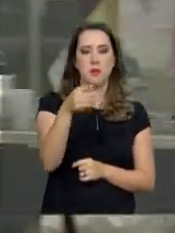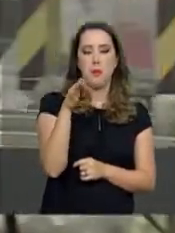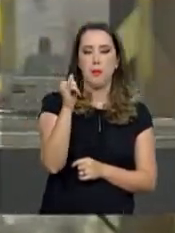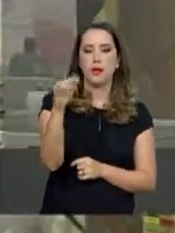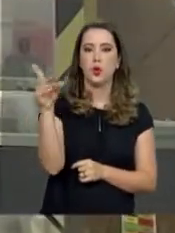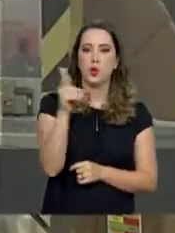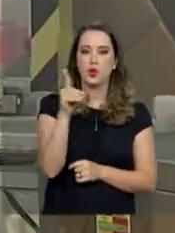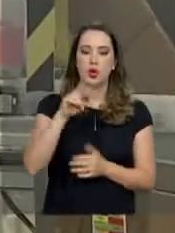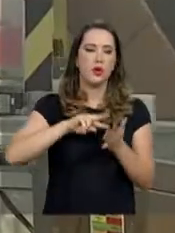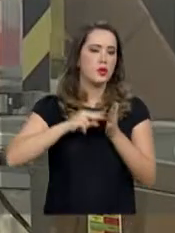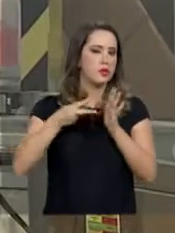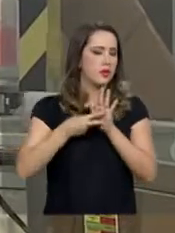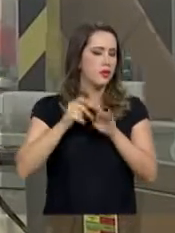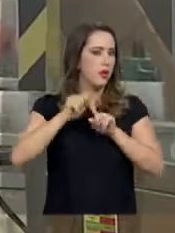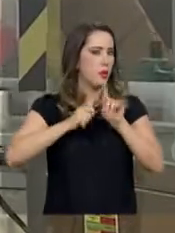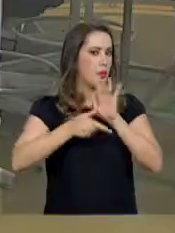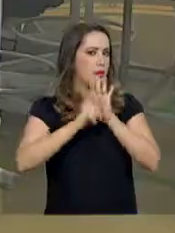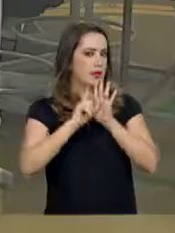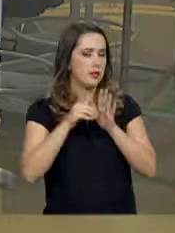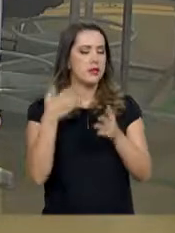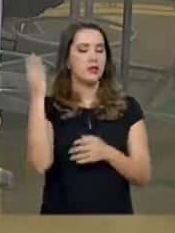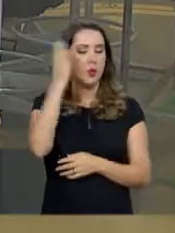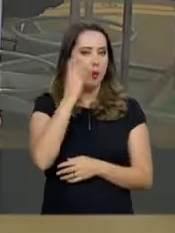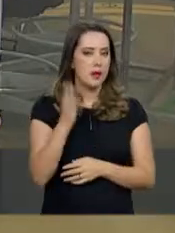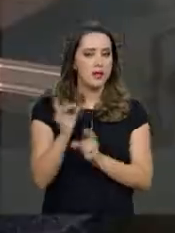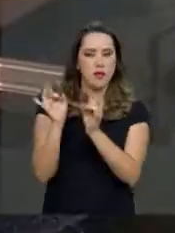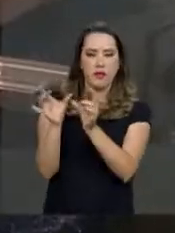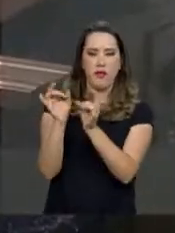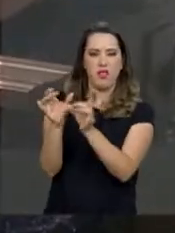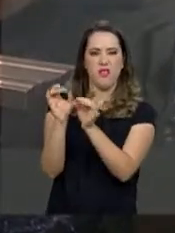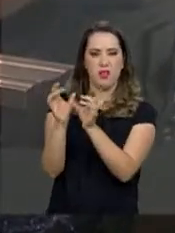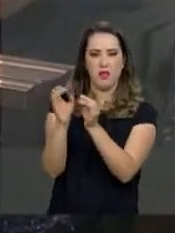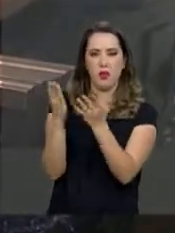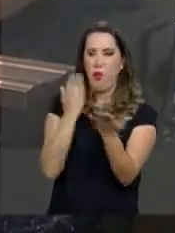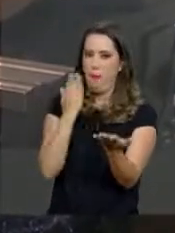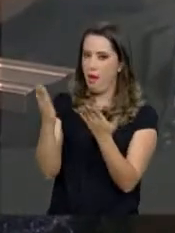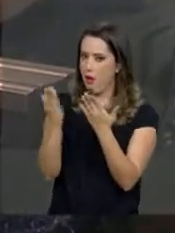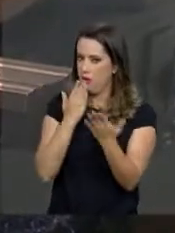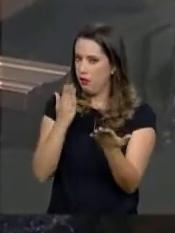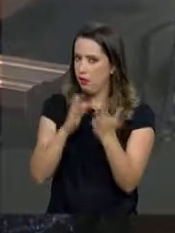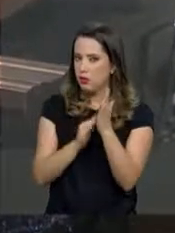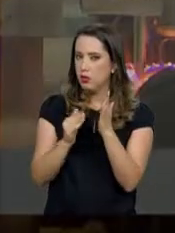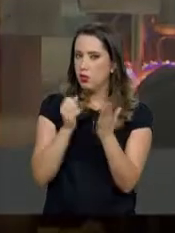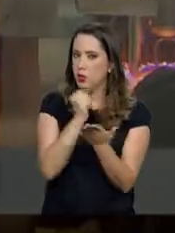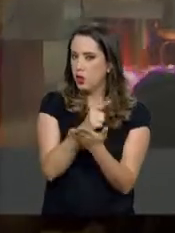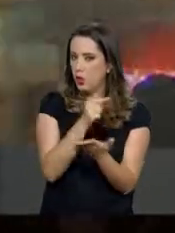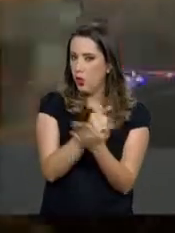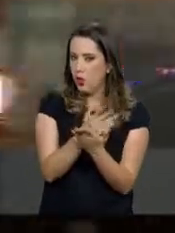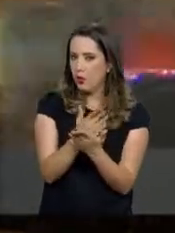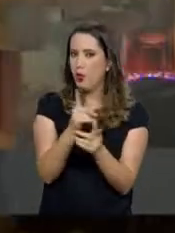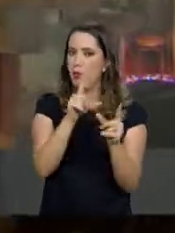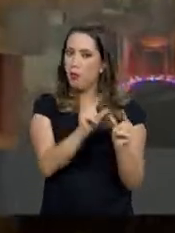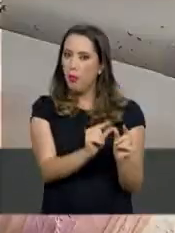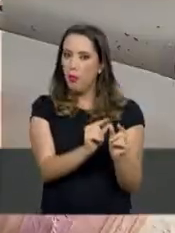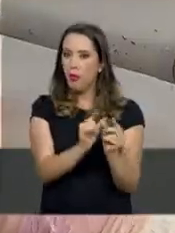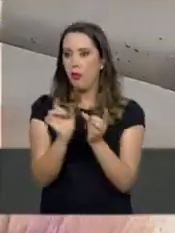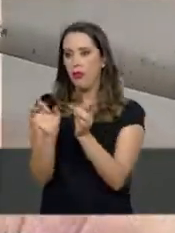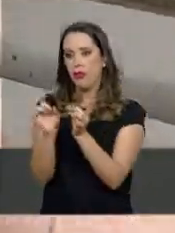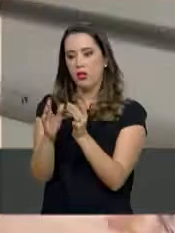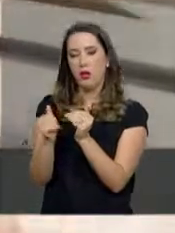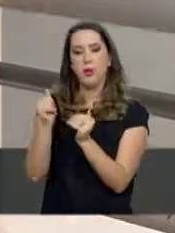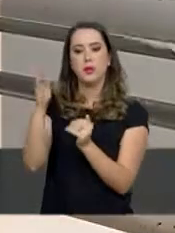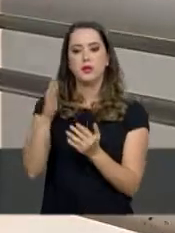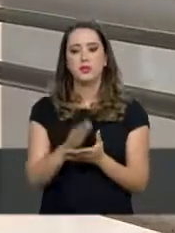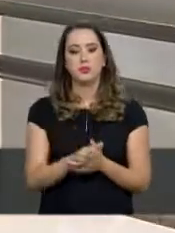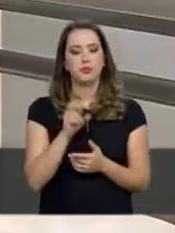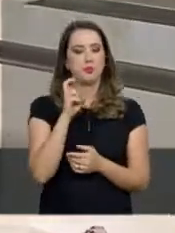significa que no mês passado o brasil exportou mais do que importou as vendas para o exterior somaram 22,55